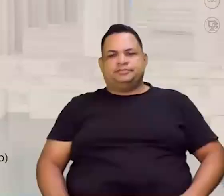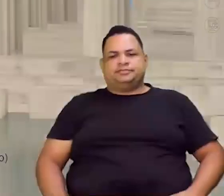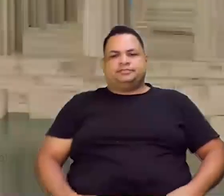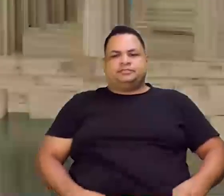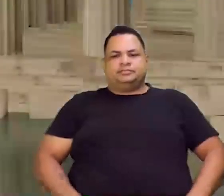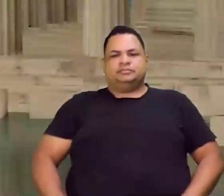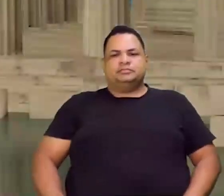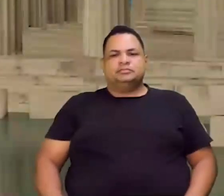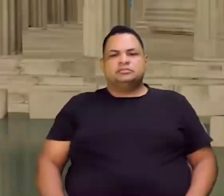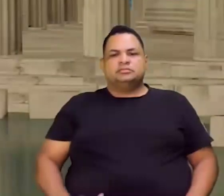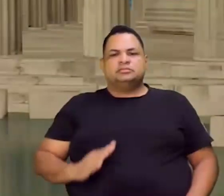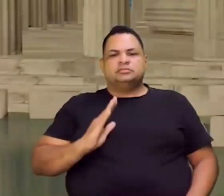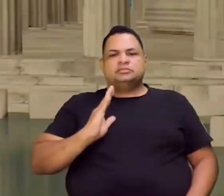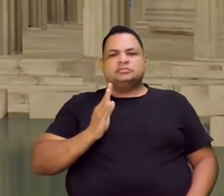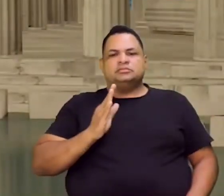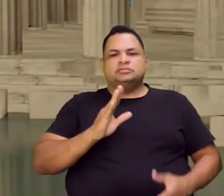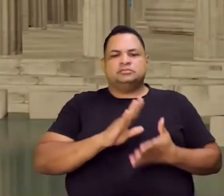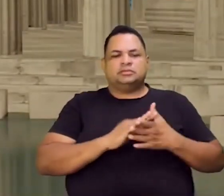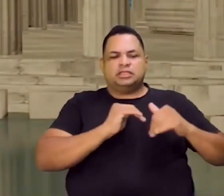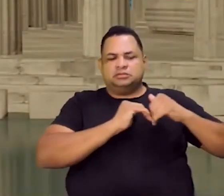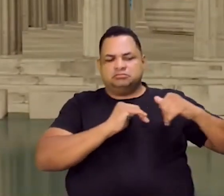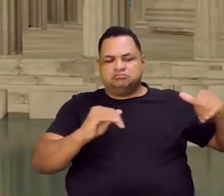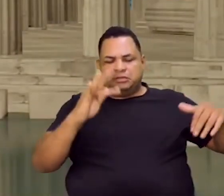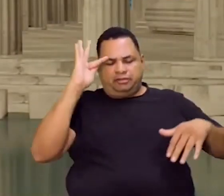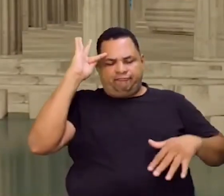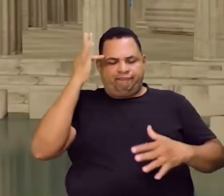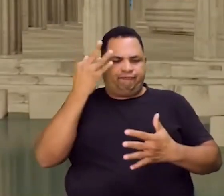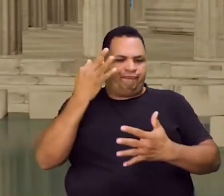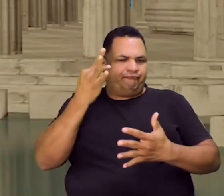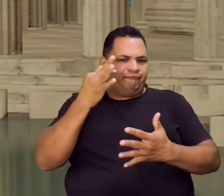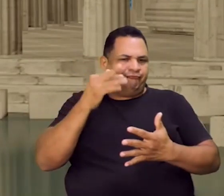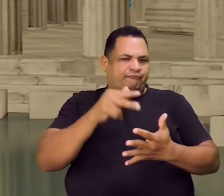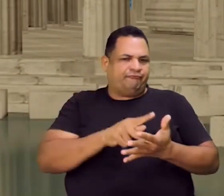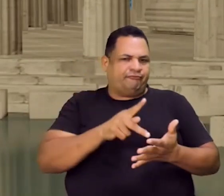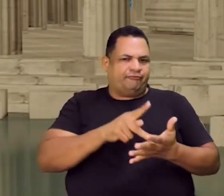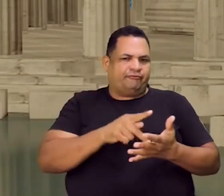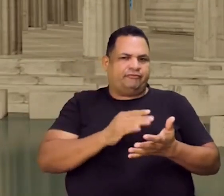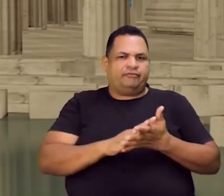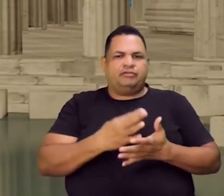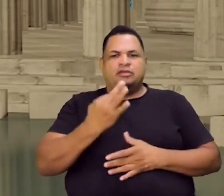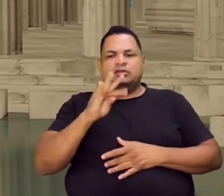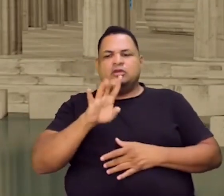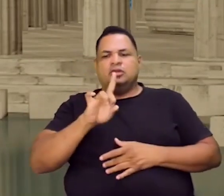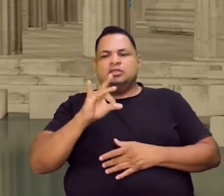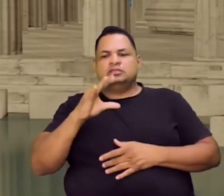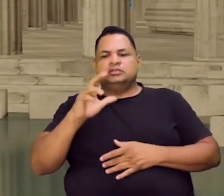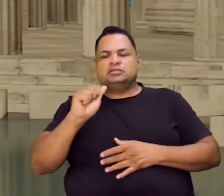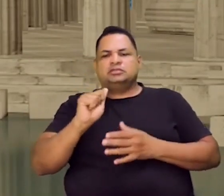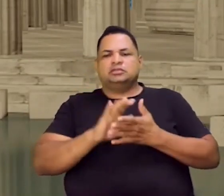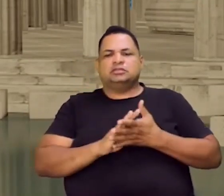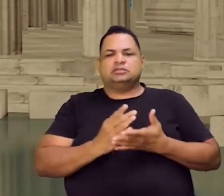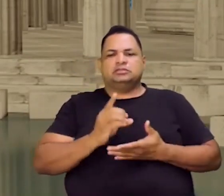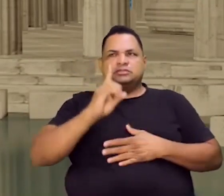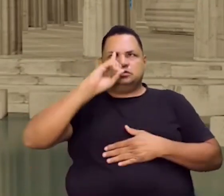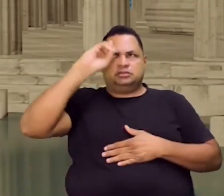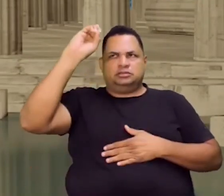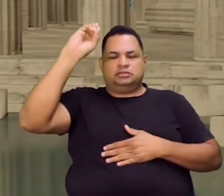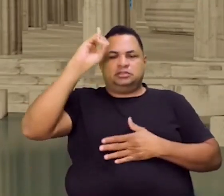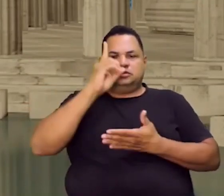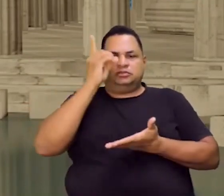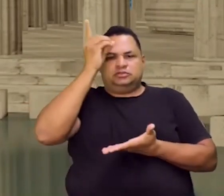a questão da fé, a questão do dogmatismo, a questão da teocracia, Deus no centro,